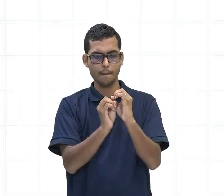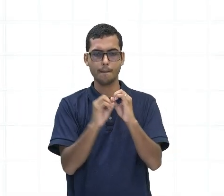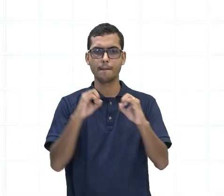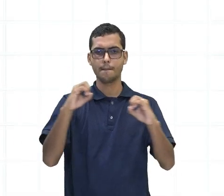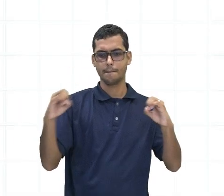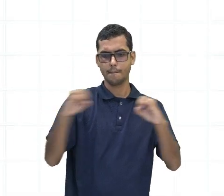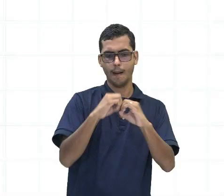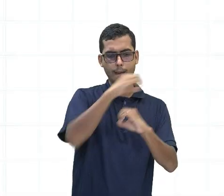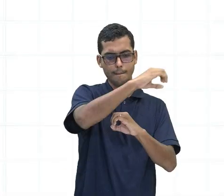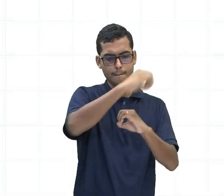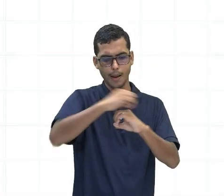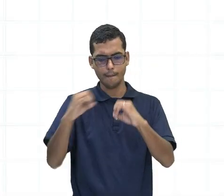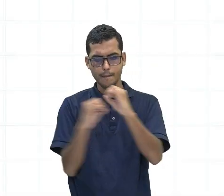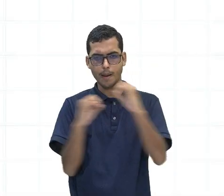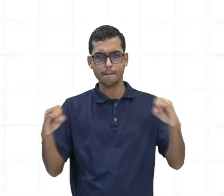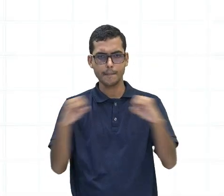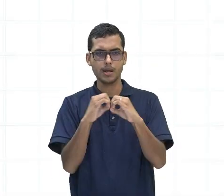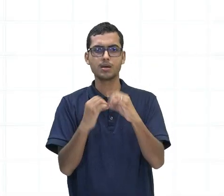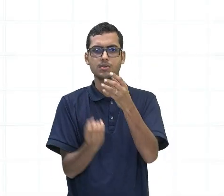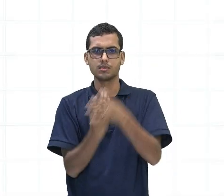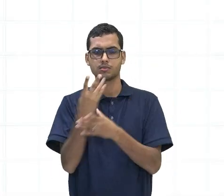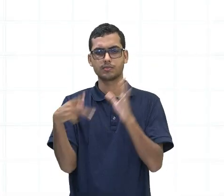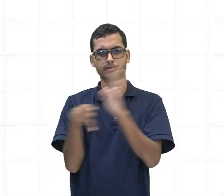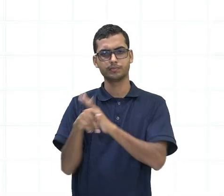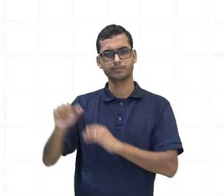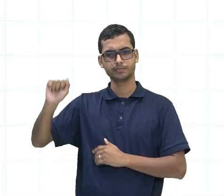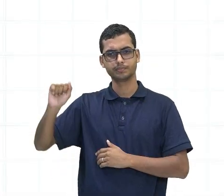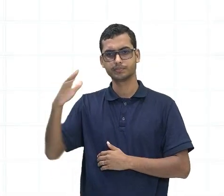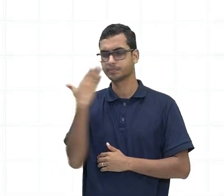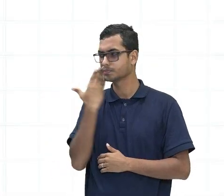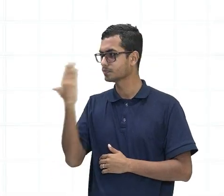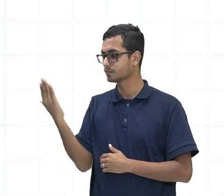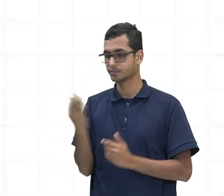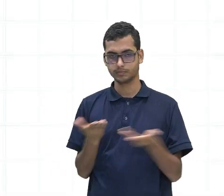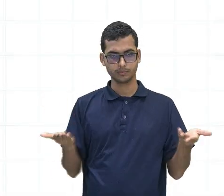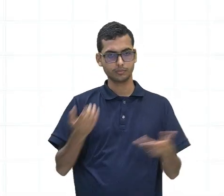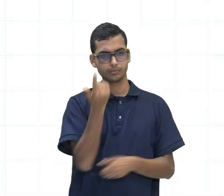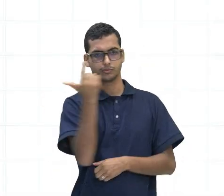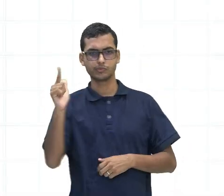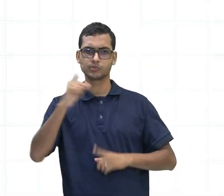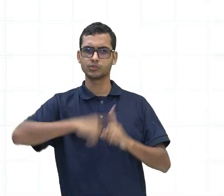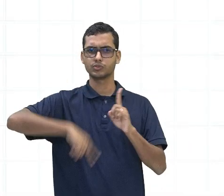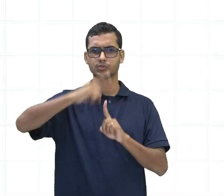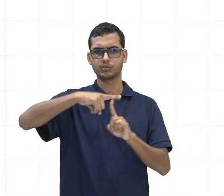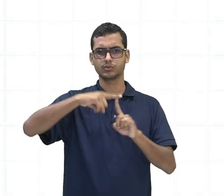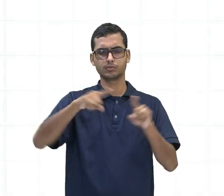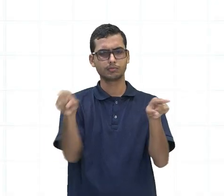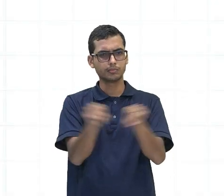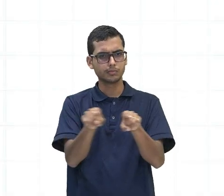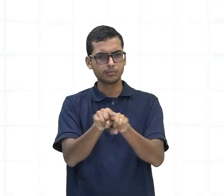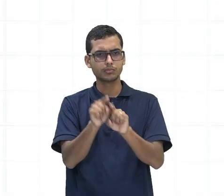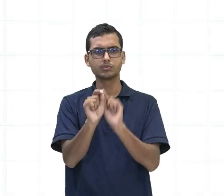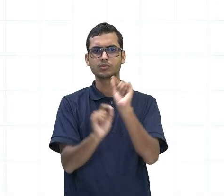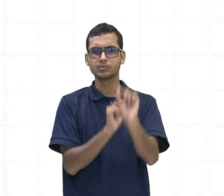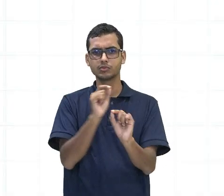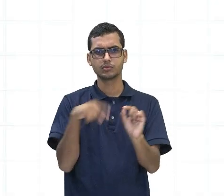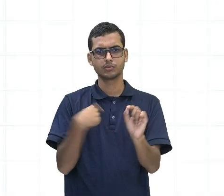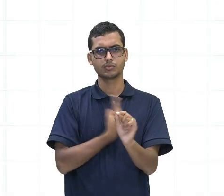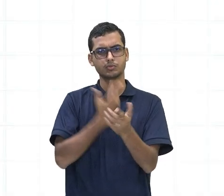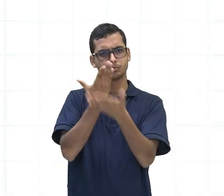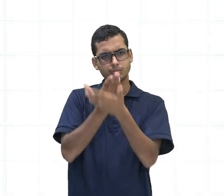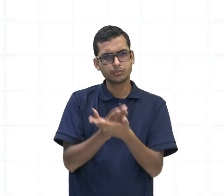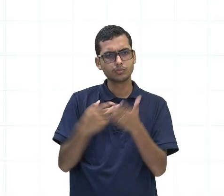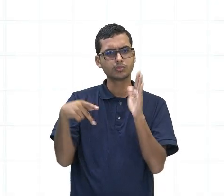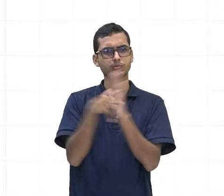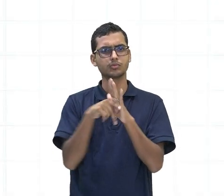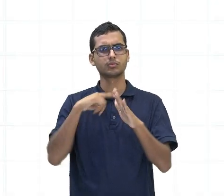isso é a radiação alfa. Outro tipo de radiação de partícula ou corpuscular que nós vamos